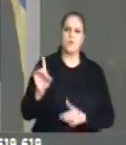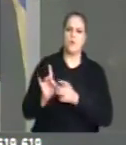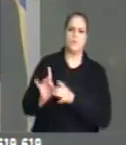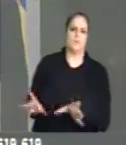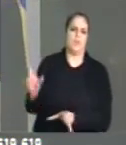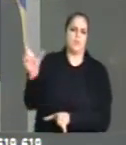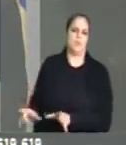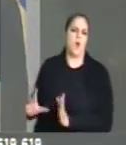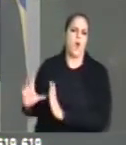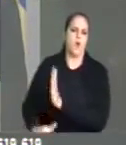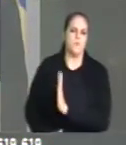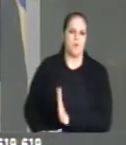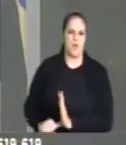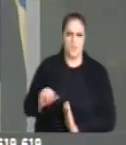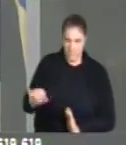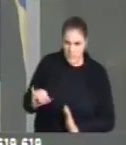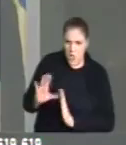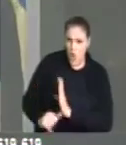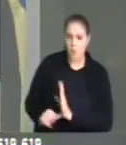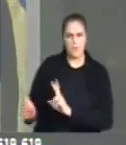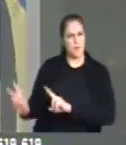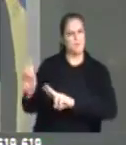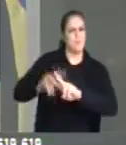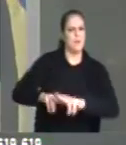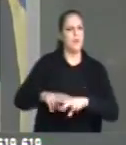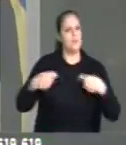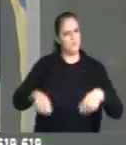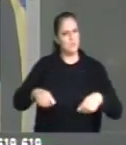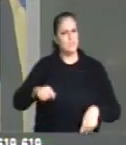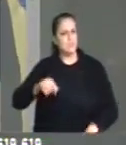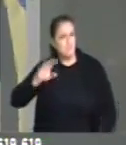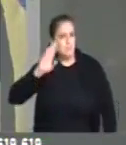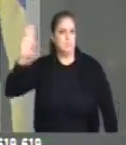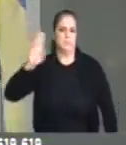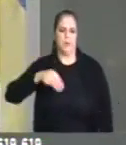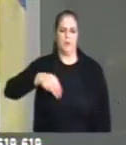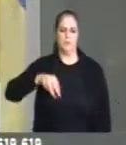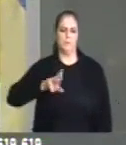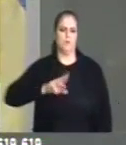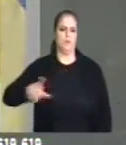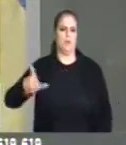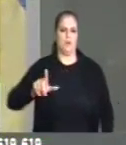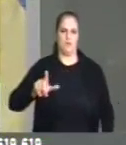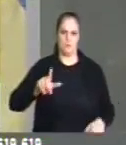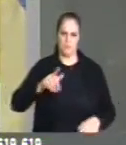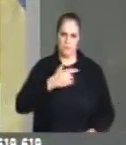quem rouba. Esse é o primeiro mandamento da moral pública. Ulisses Guimarães.